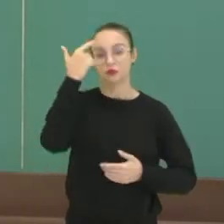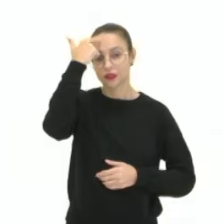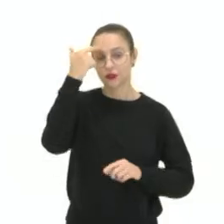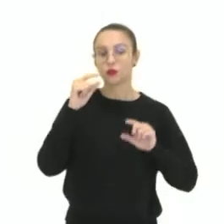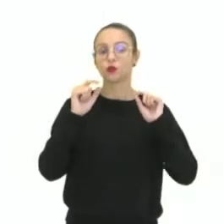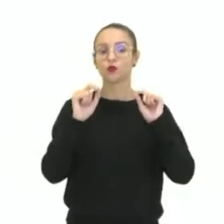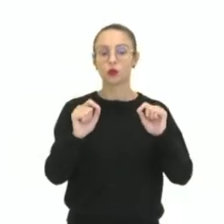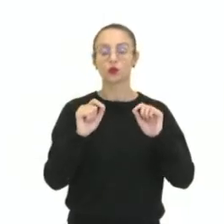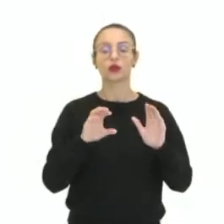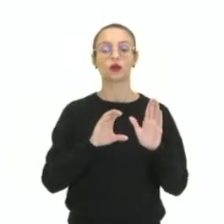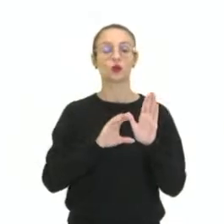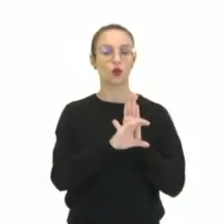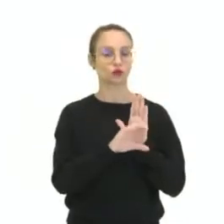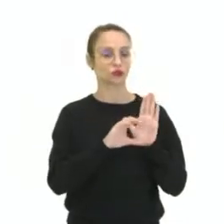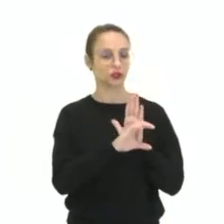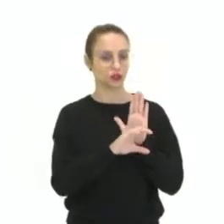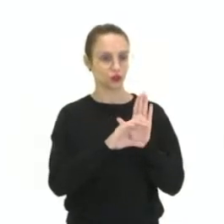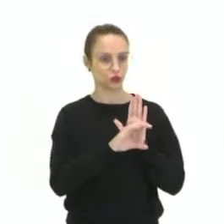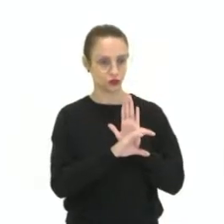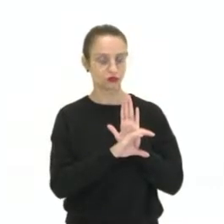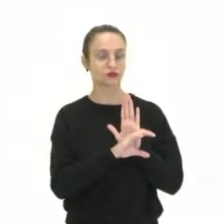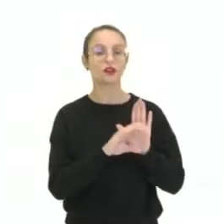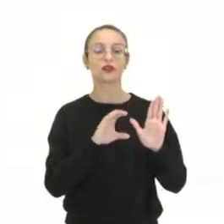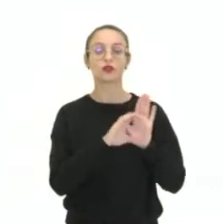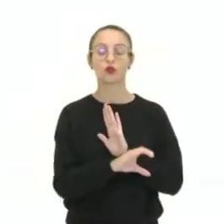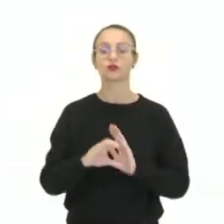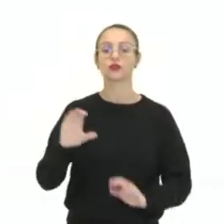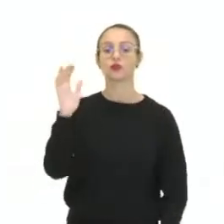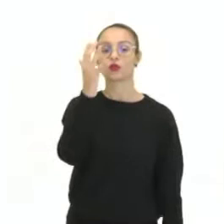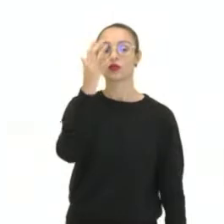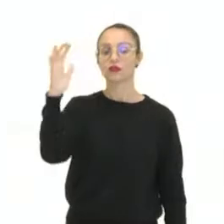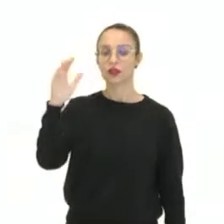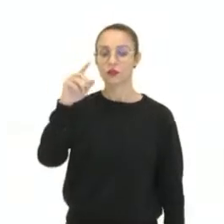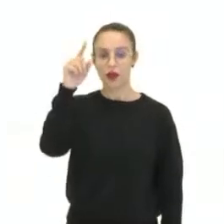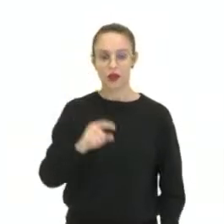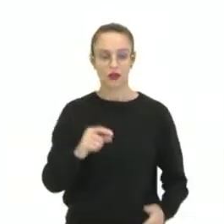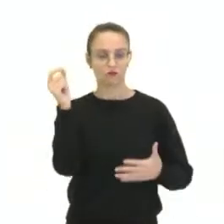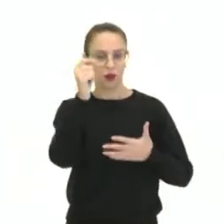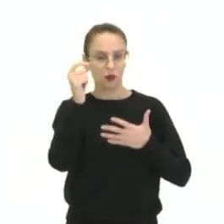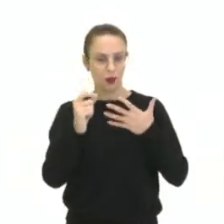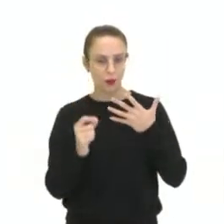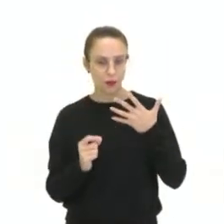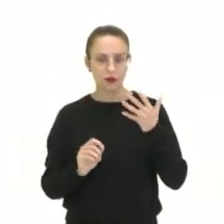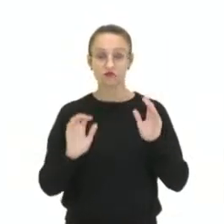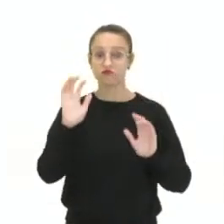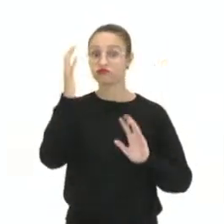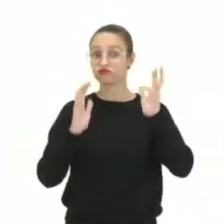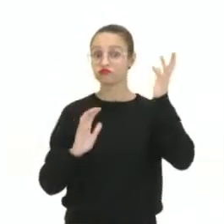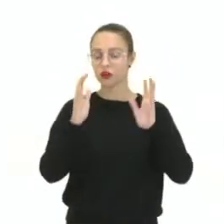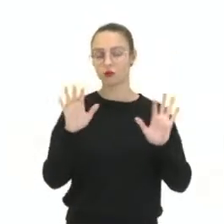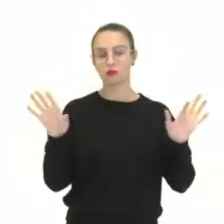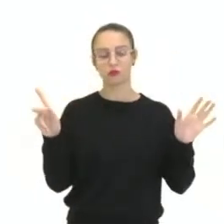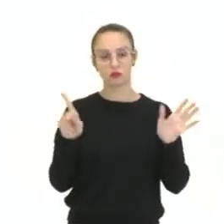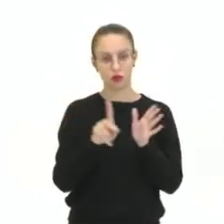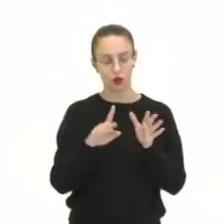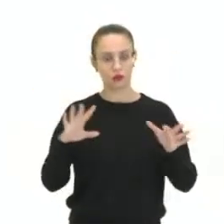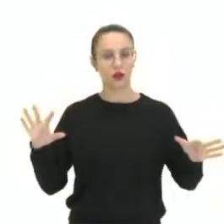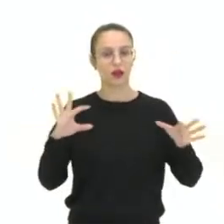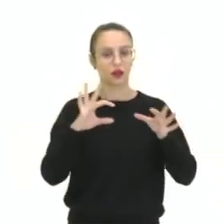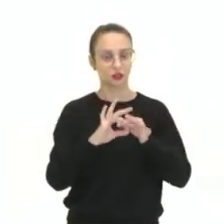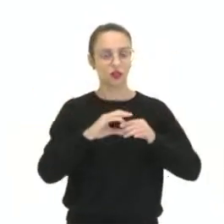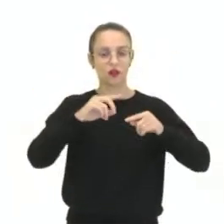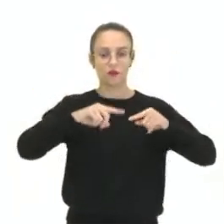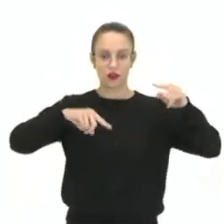então, no conceito, né, de clima. Clima é o conjunto de fenômenos associados às variações